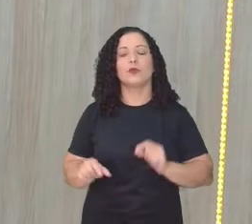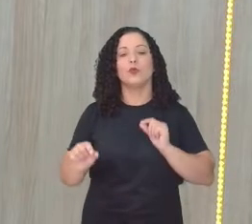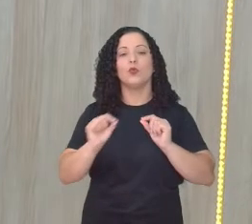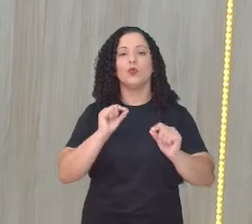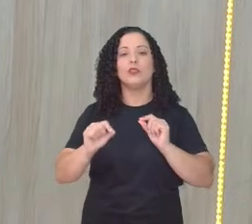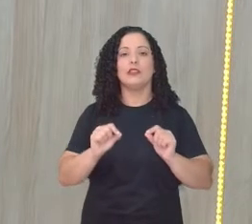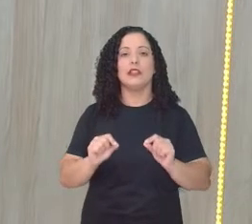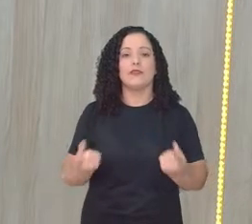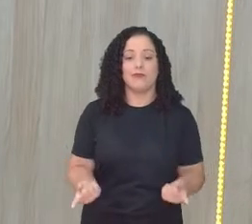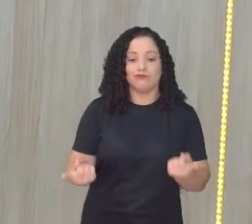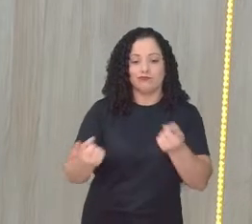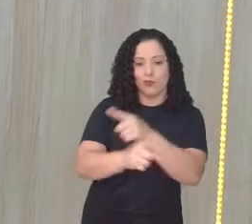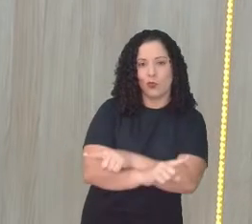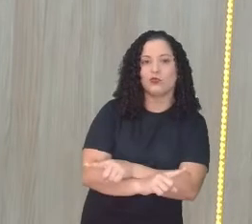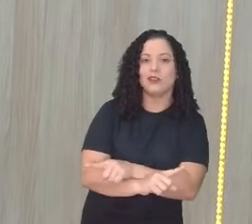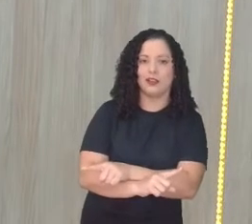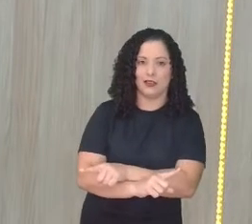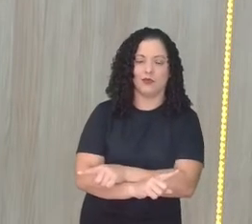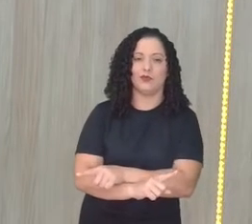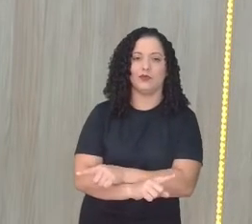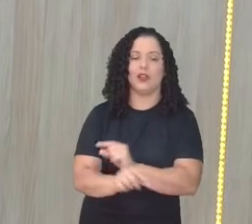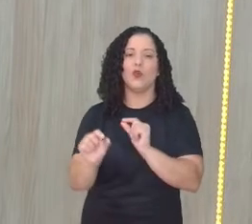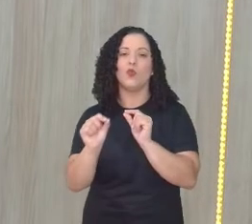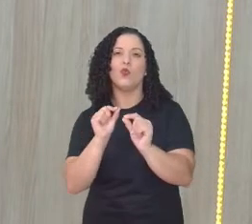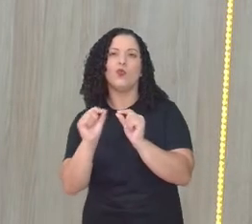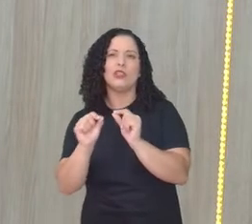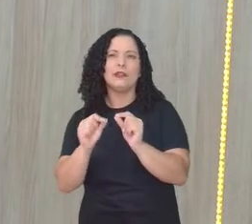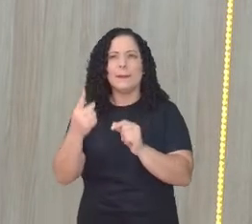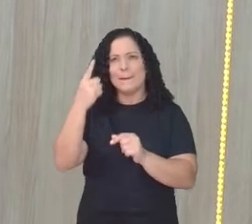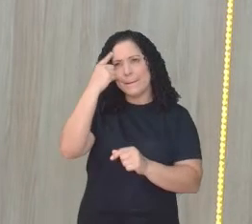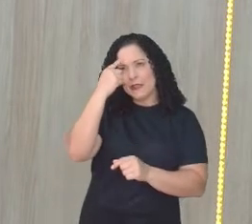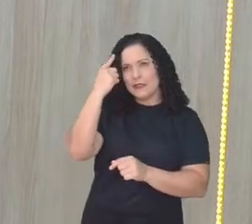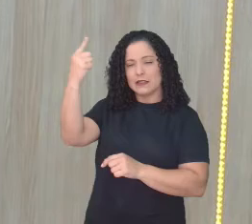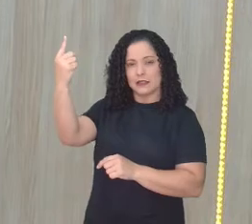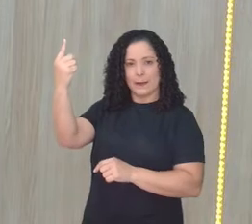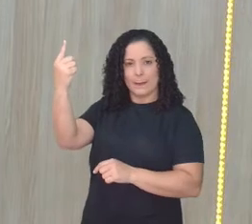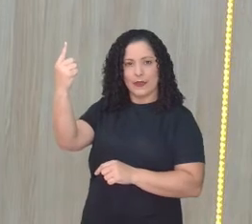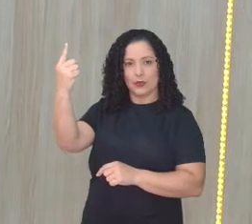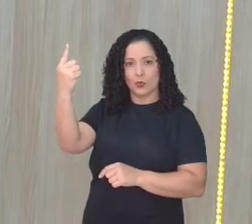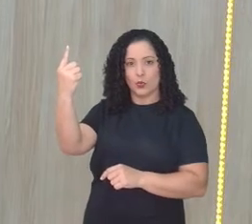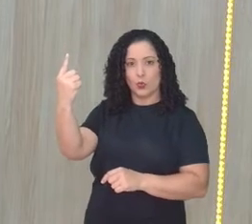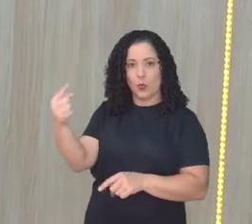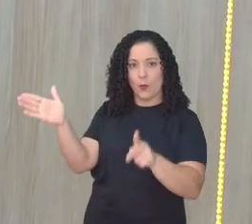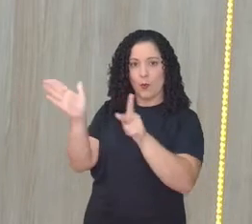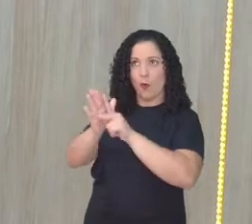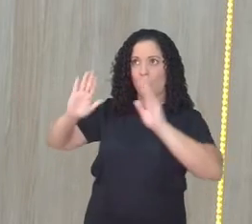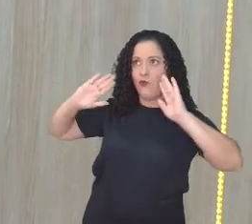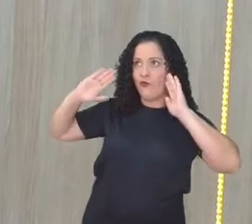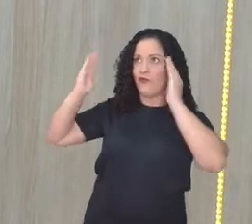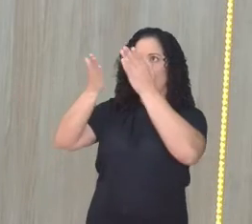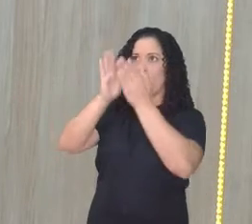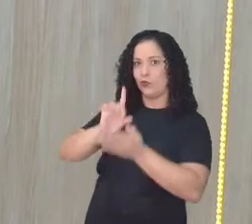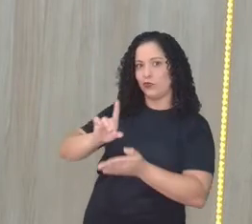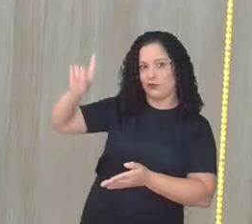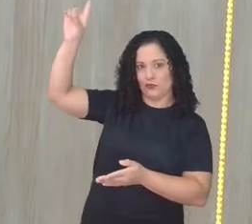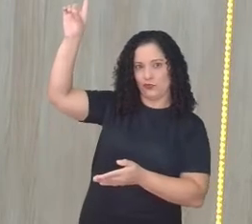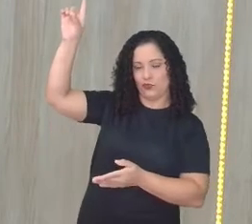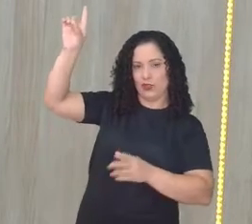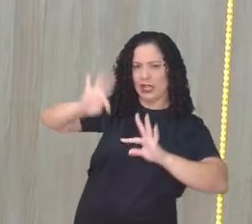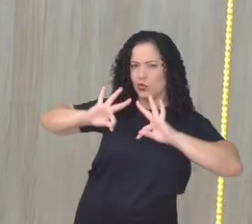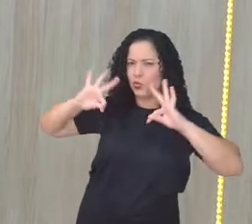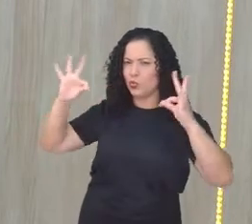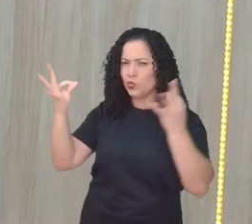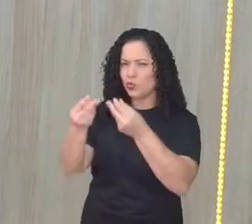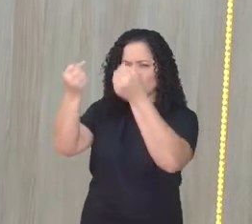uma contraposição ao que a gente chama de pensamento teocêntrico, né, medieval, onde tudo